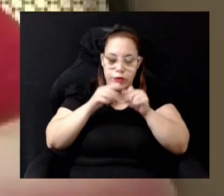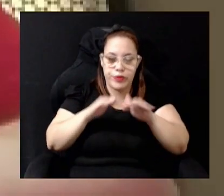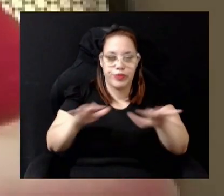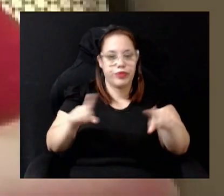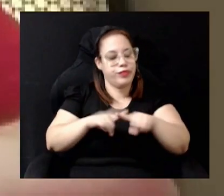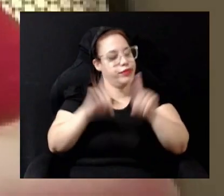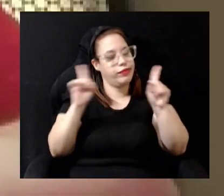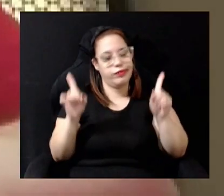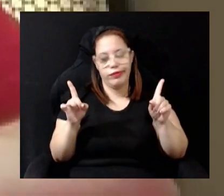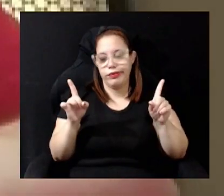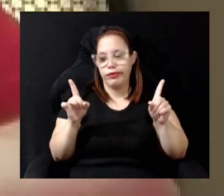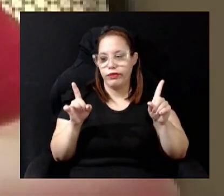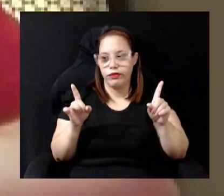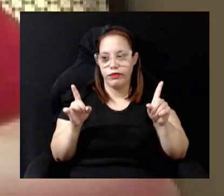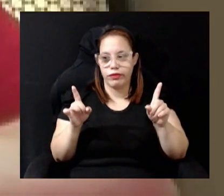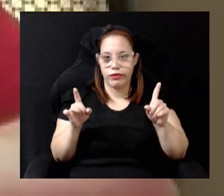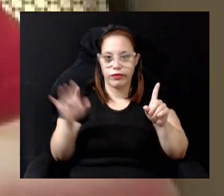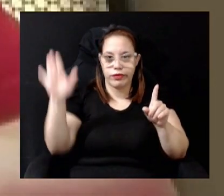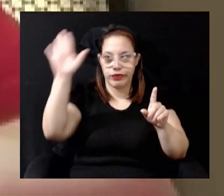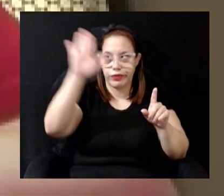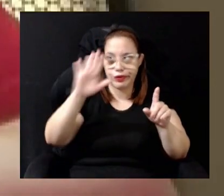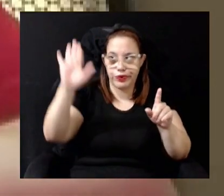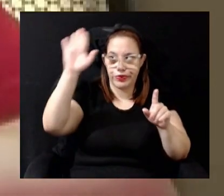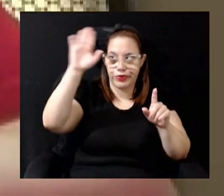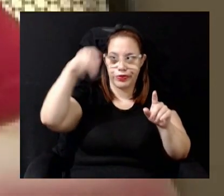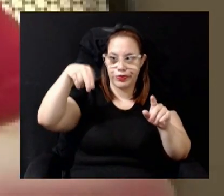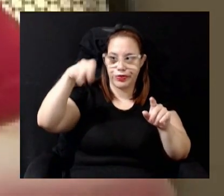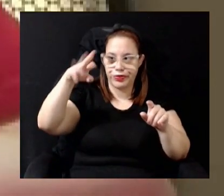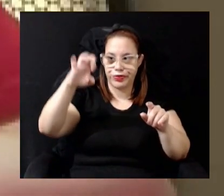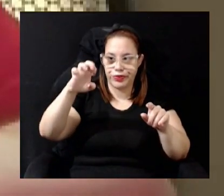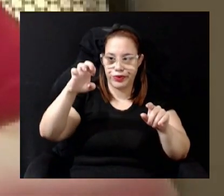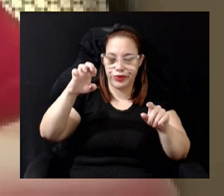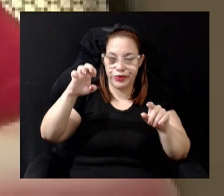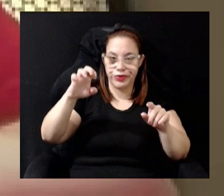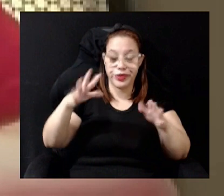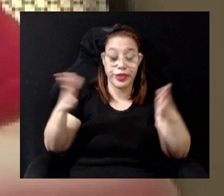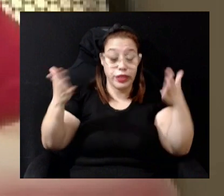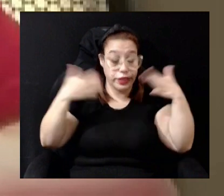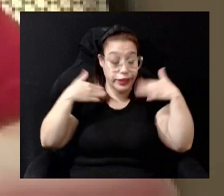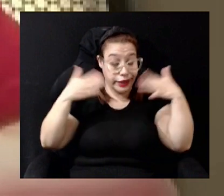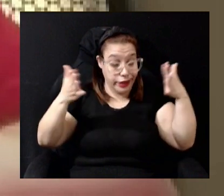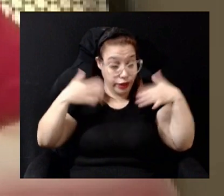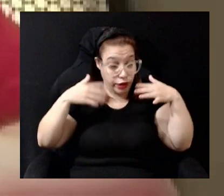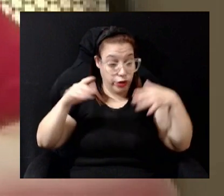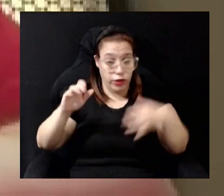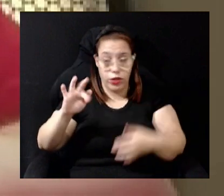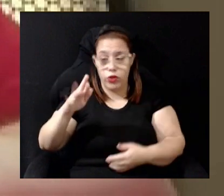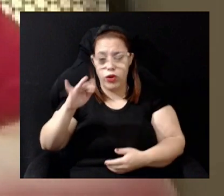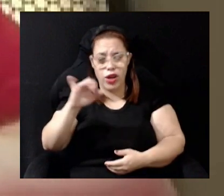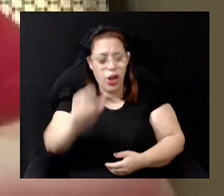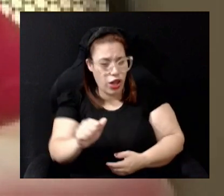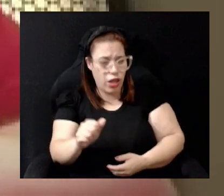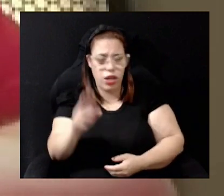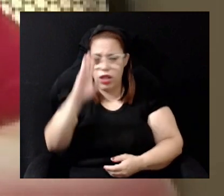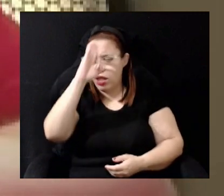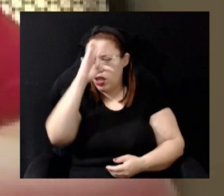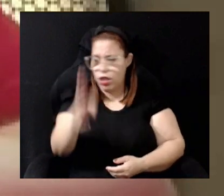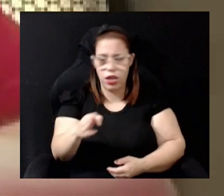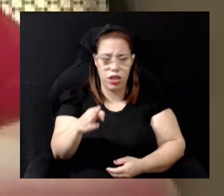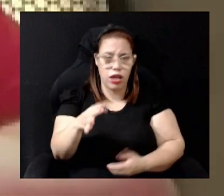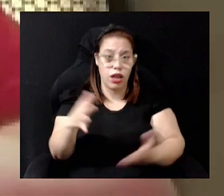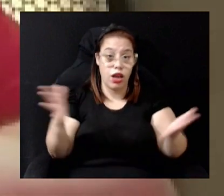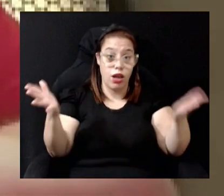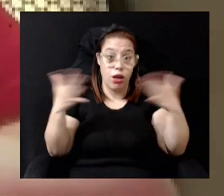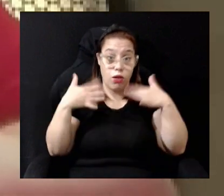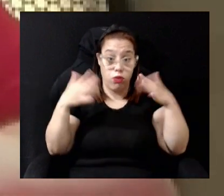no hemisfério norte, nessa época do ano, é uma região bastante quente mesmo, a região da Flórida especialmente, ela acaba se aquecendo demais nessa época